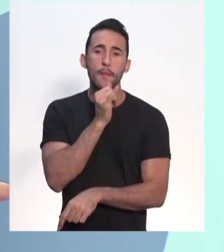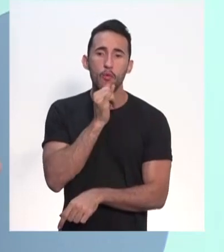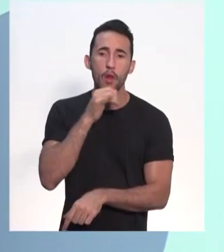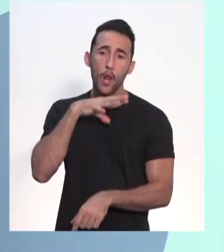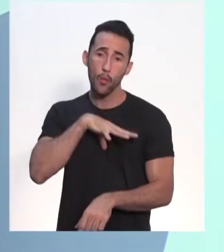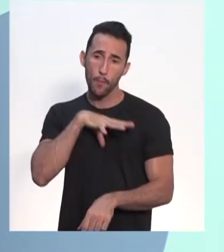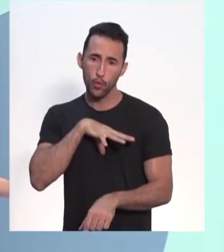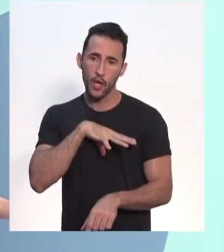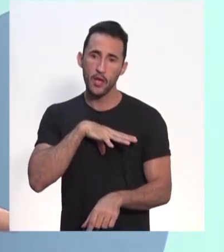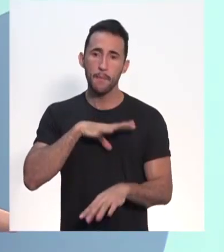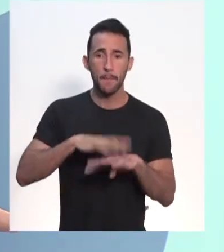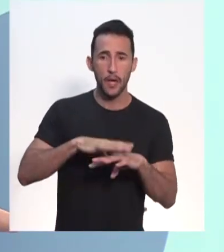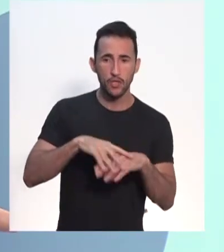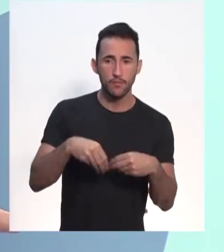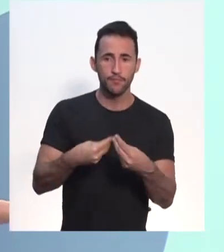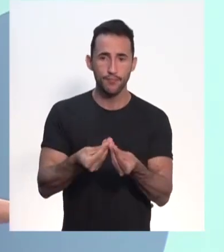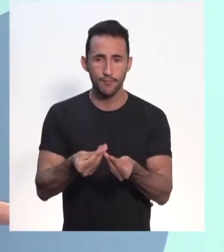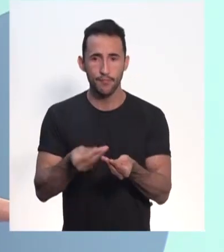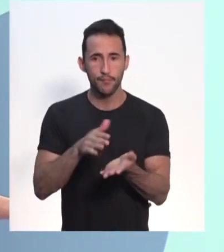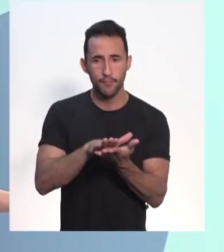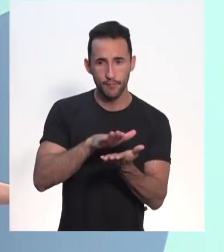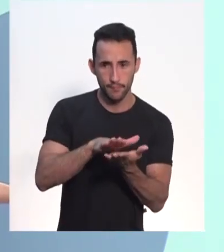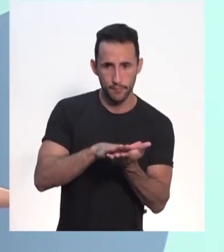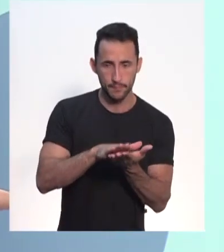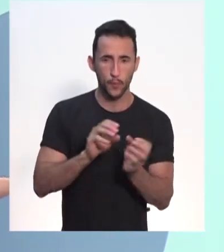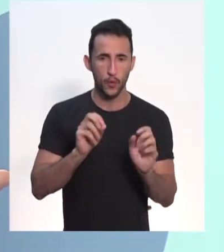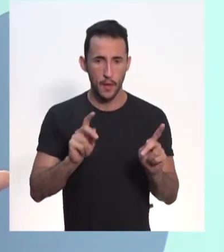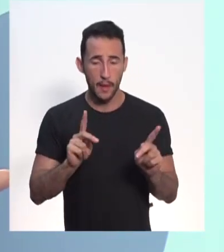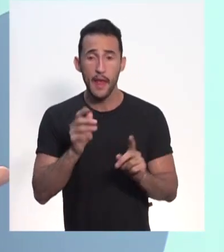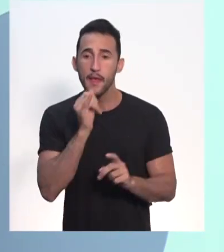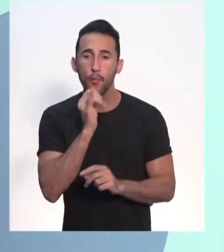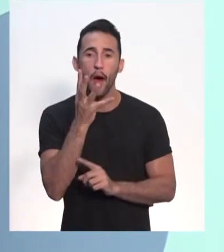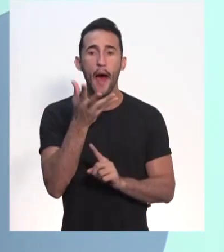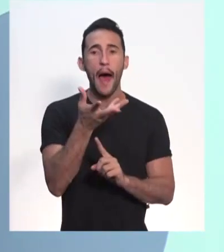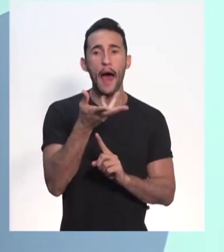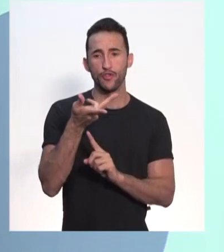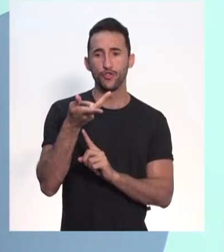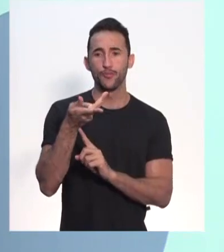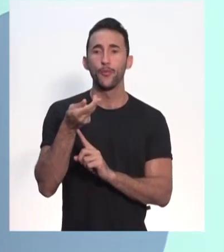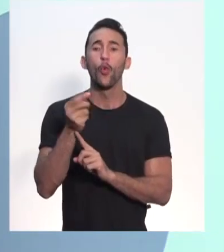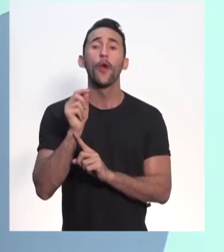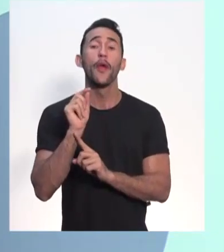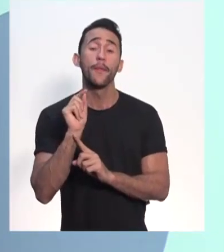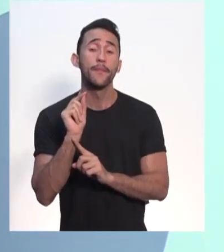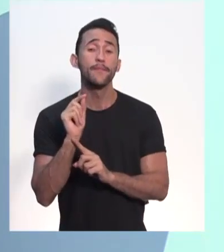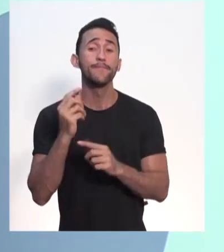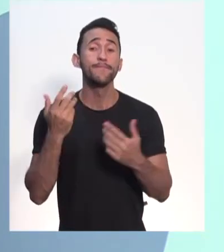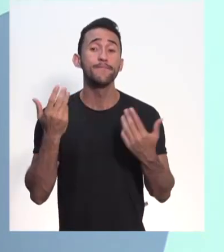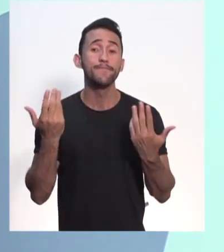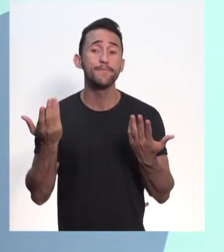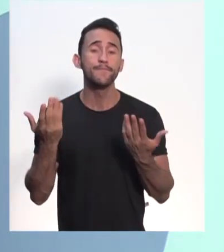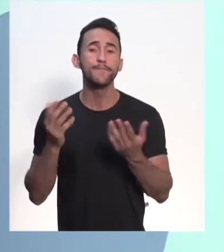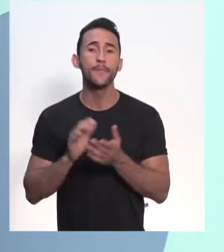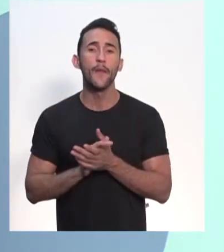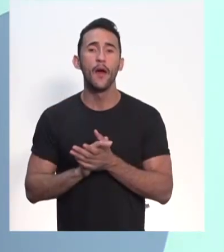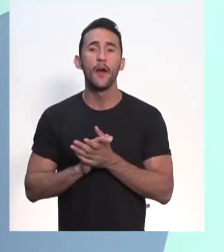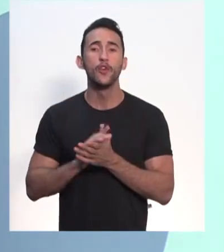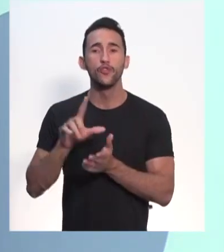Além dessas da secretaria, qual o professor percebe que é necessário para aquela turma, para